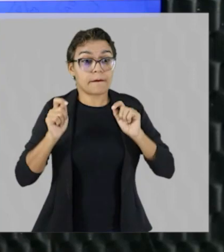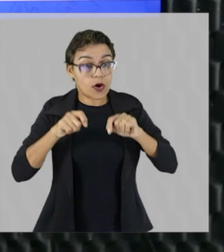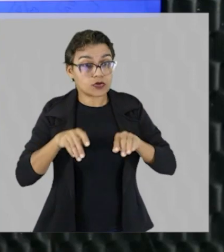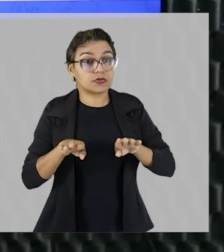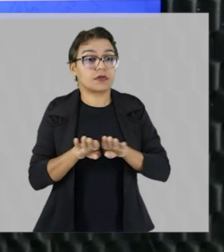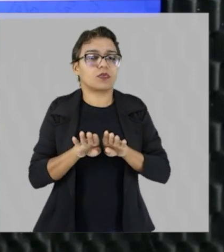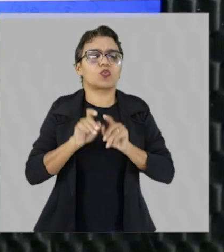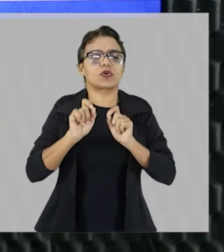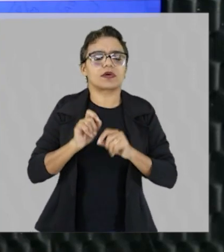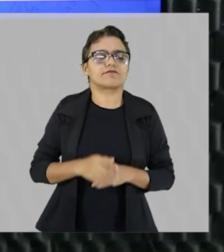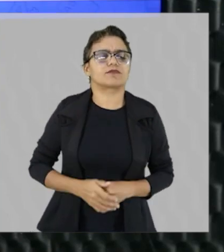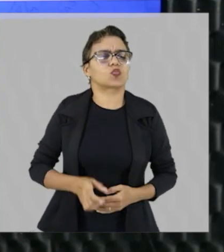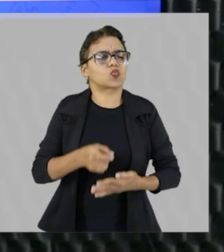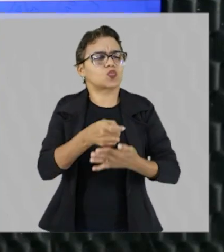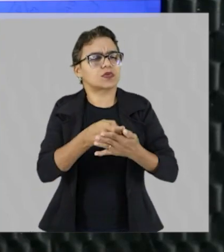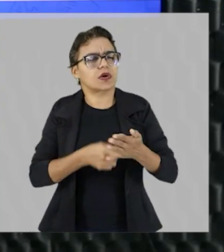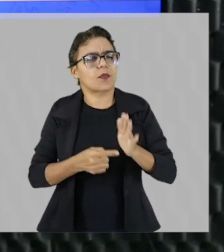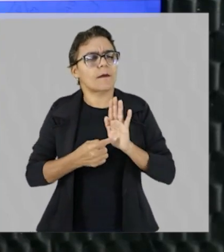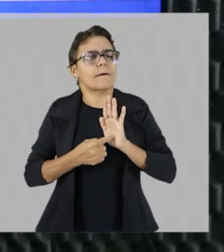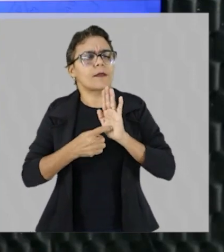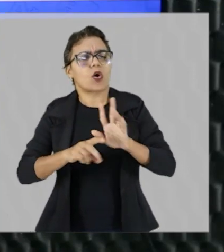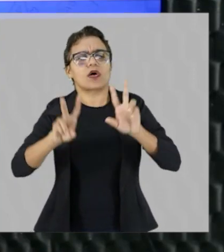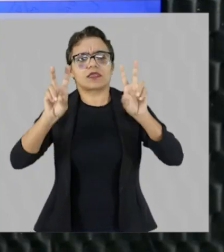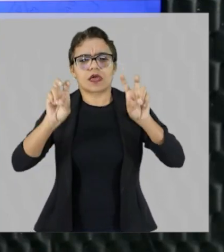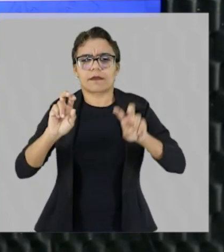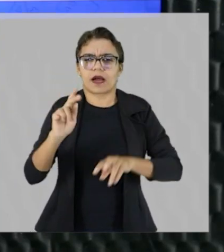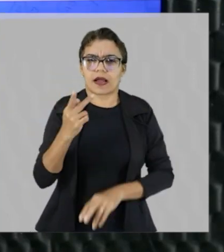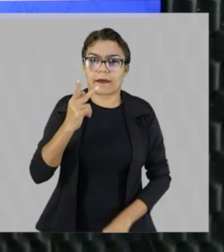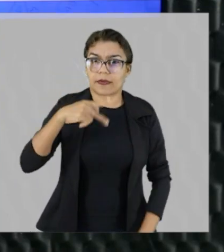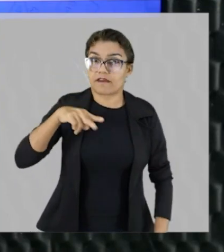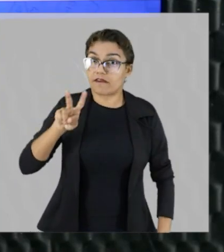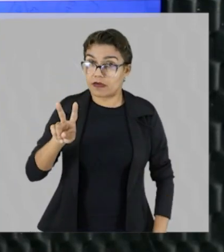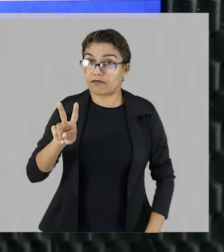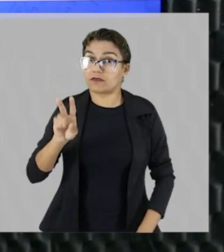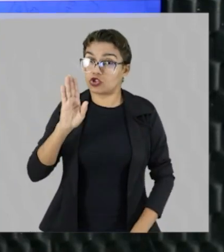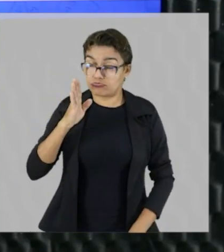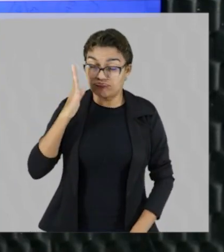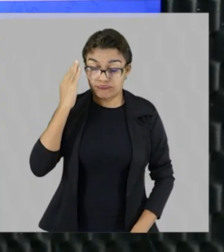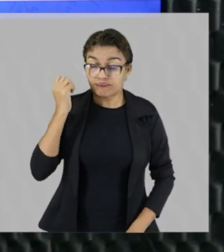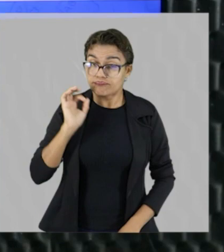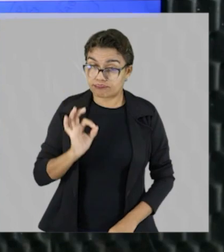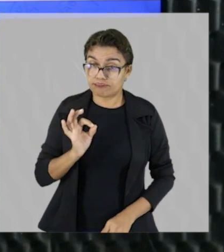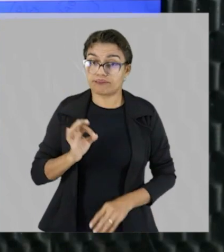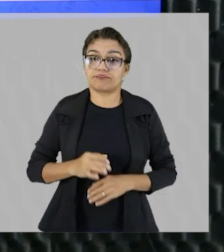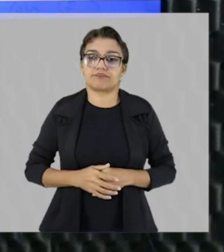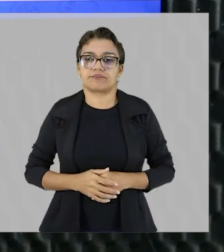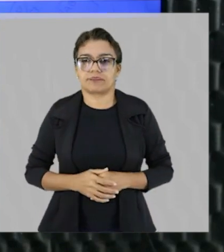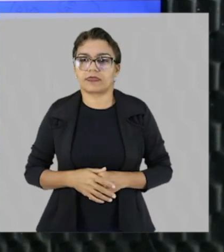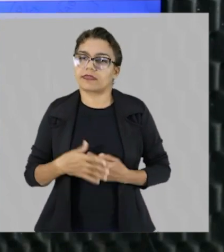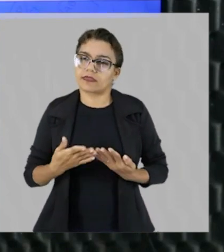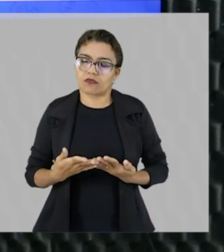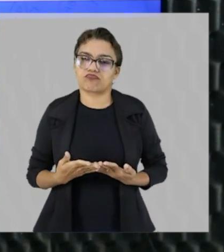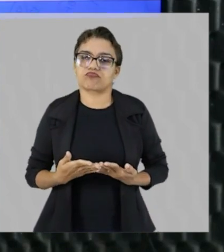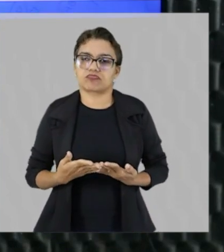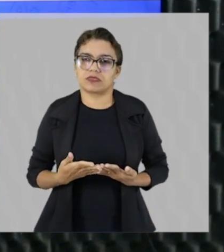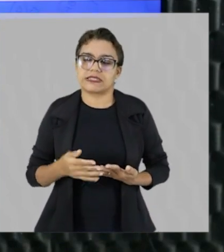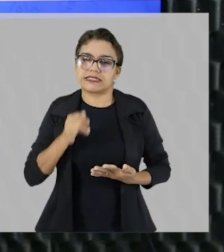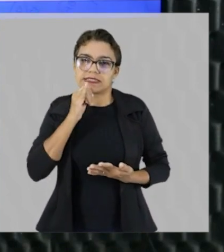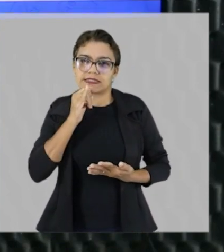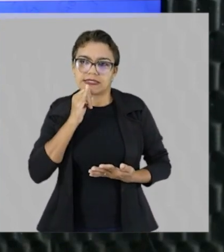aqui, ó. O texto aborda a temática do HPV, nenhum mistério. Ao discorrer